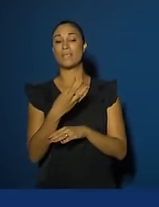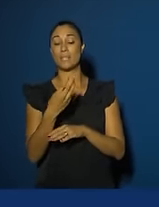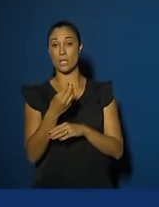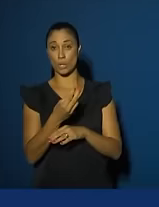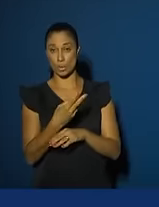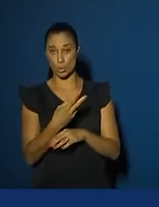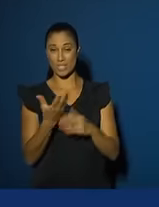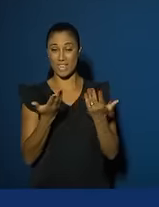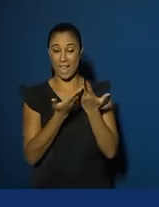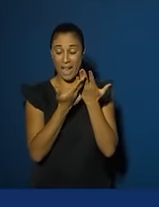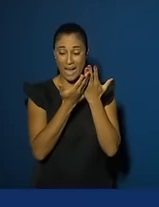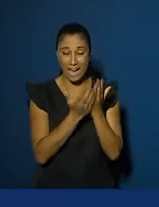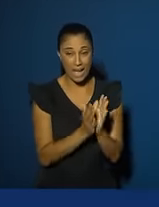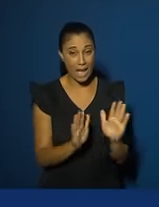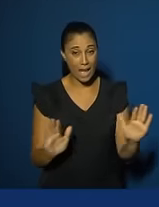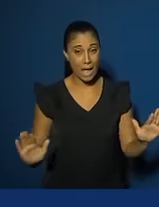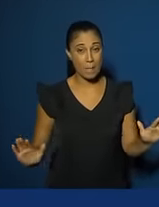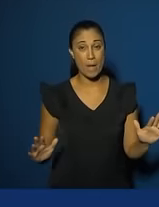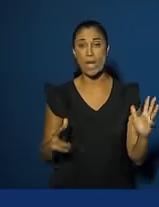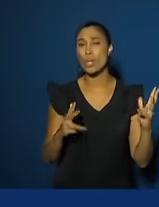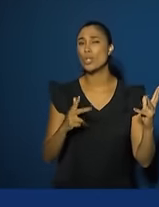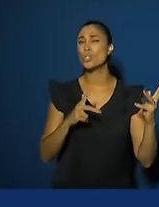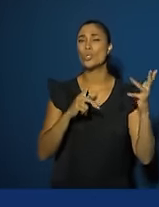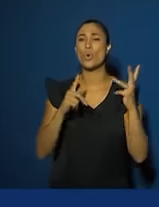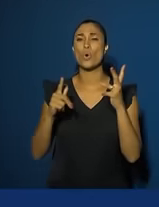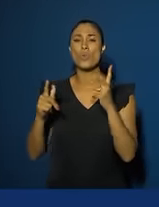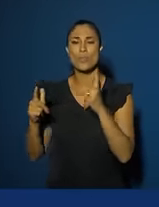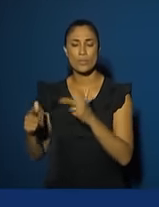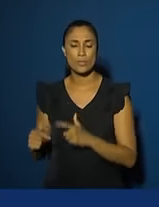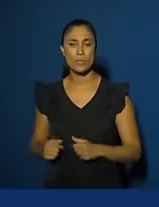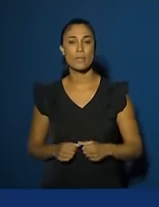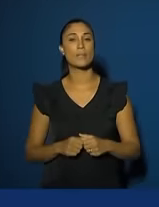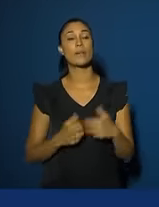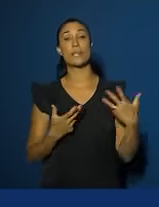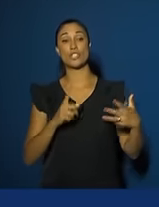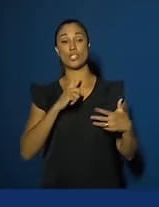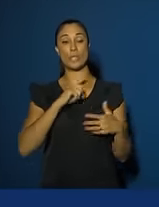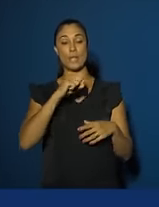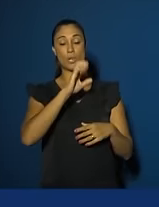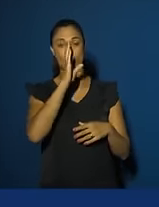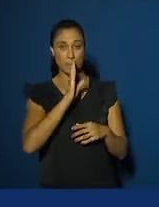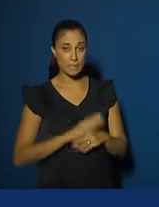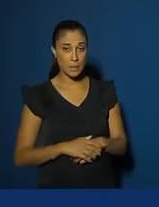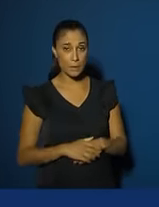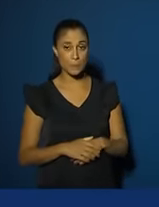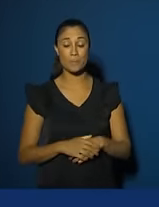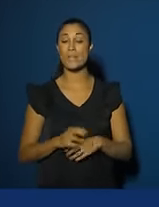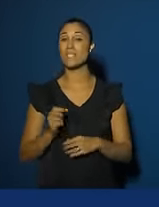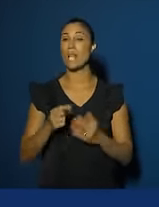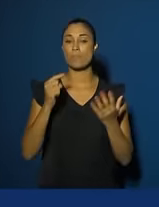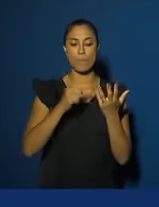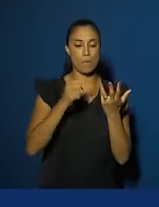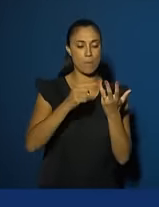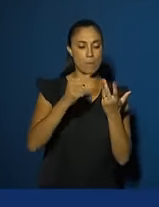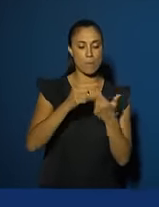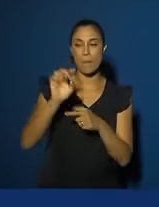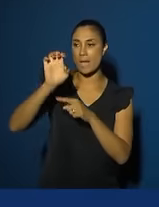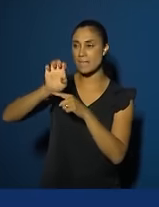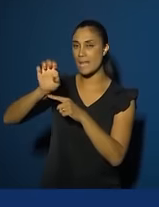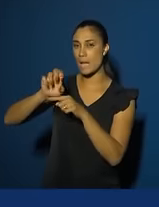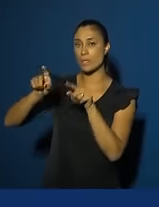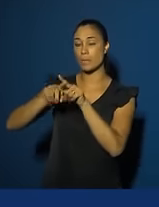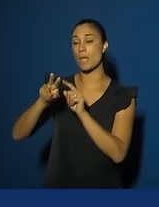encerra as centenas de regimes especiais que nós temos No Brasil se contar os estados e a